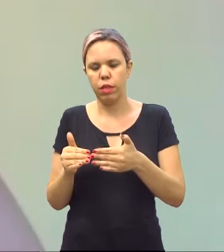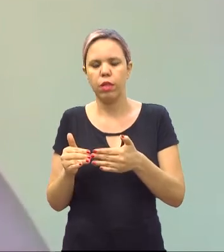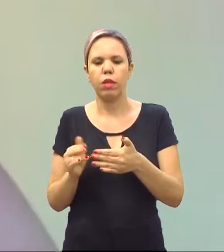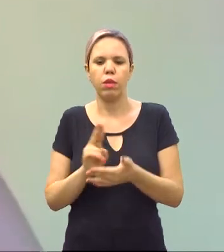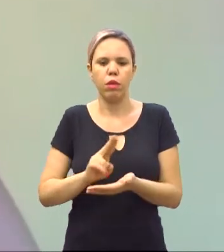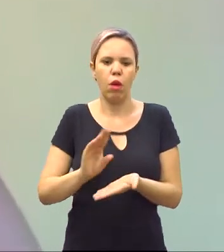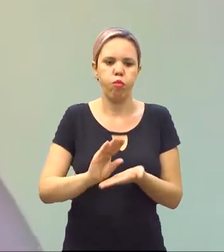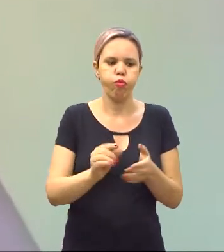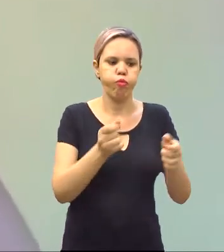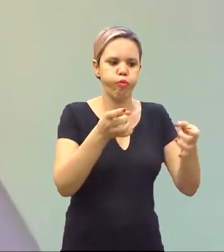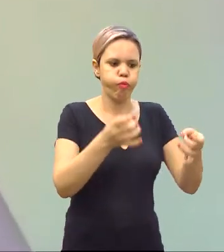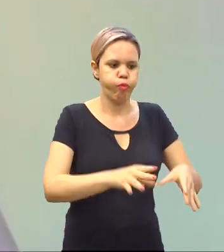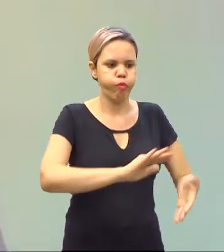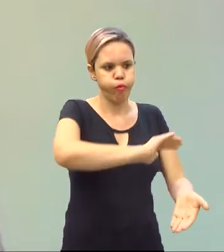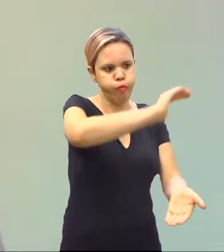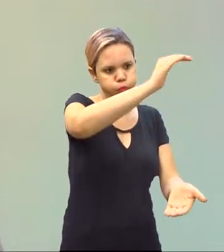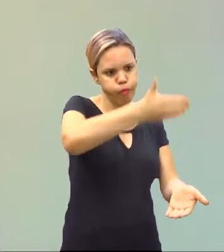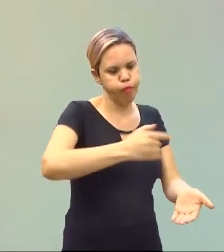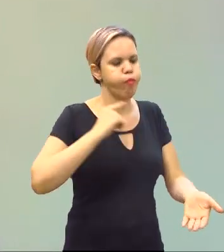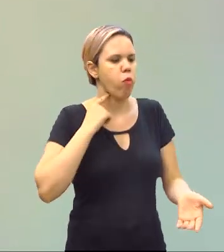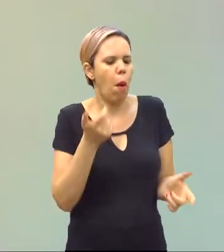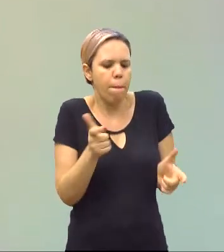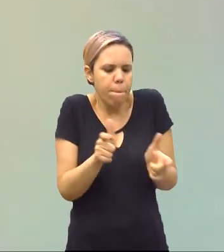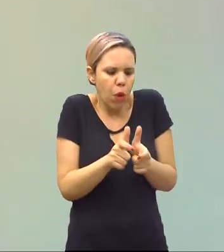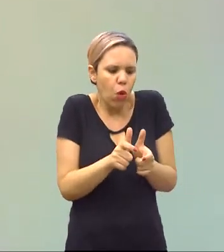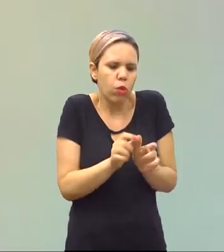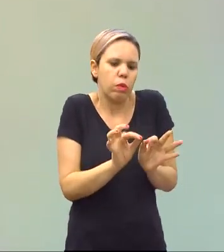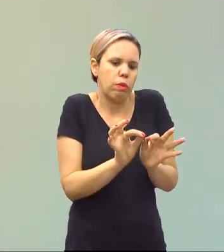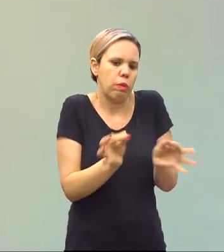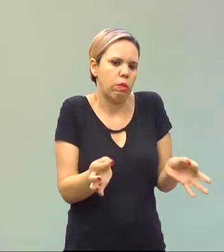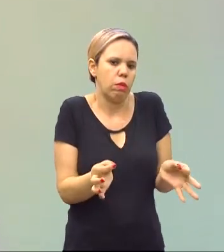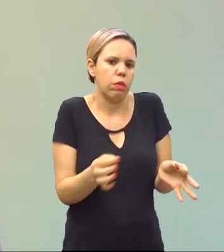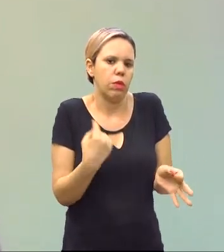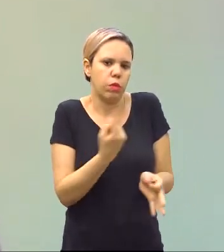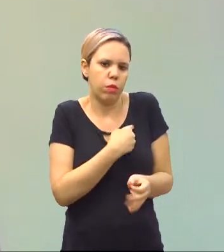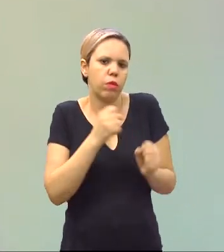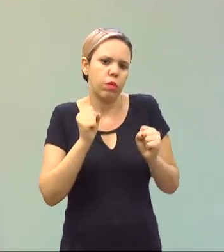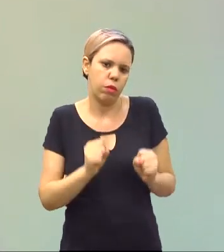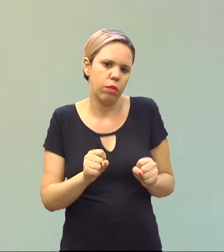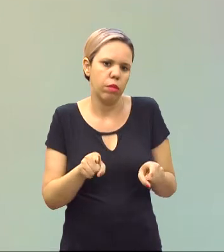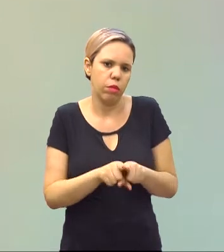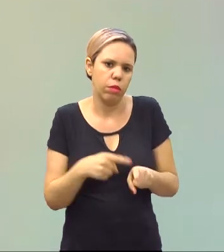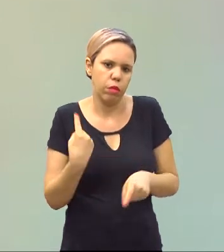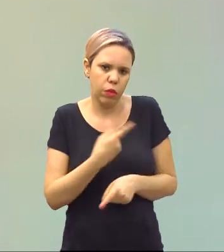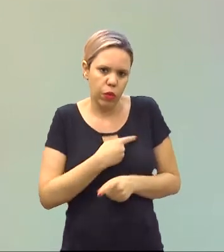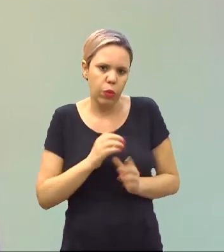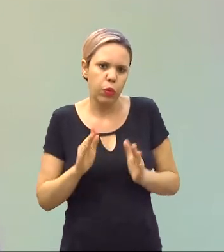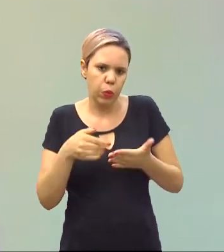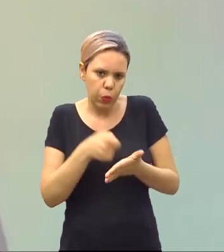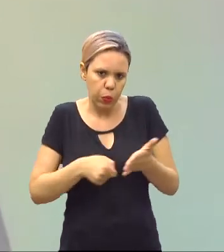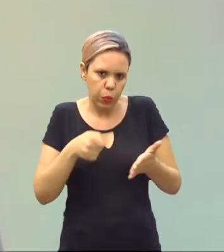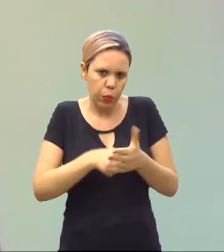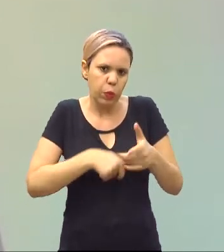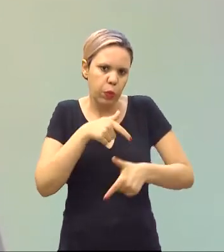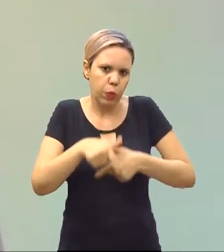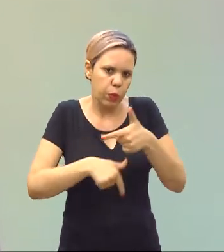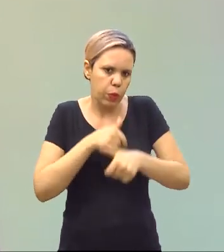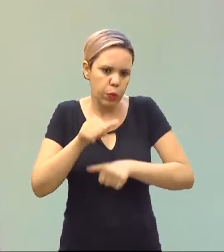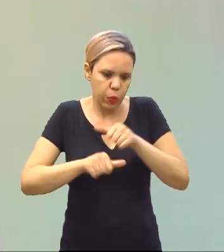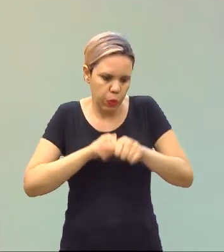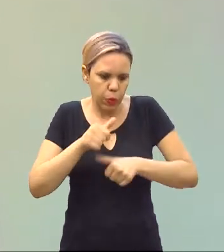ao aterro sanitário é uma parcela muito pequena que a gente poderia estar nos dedicando a esse trabalho,